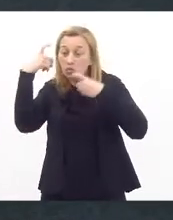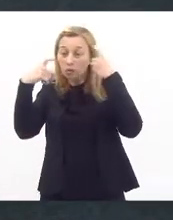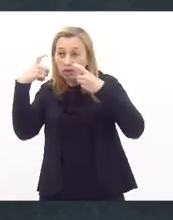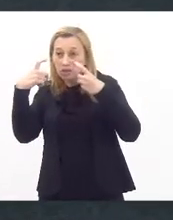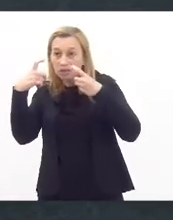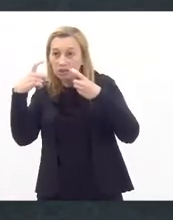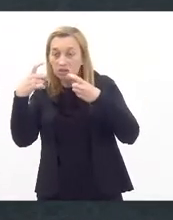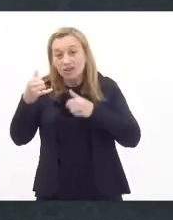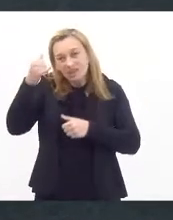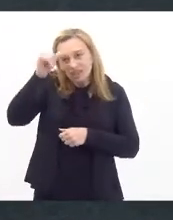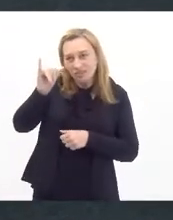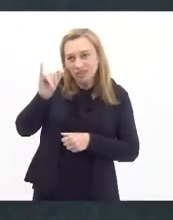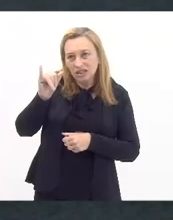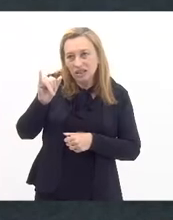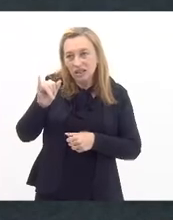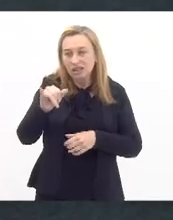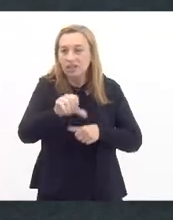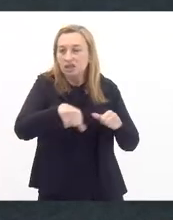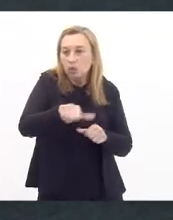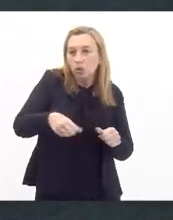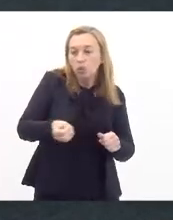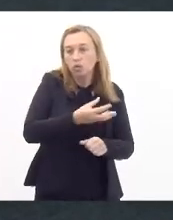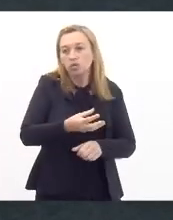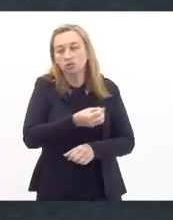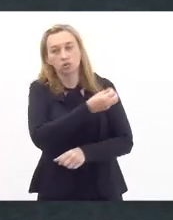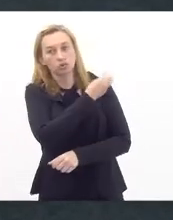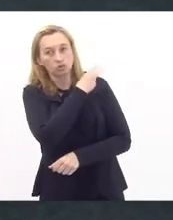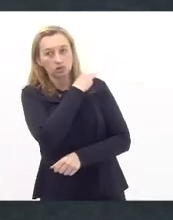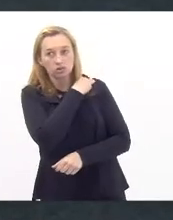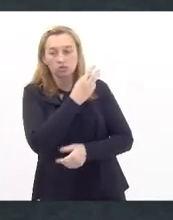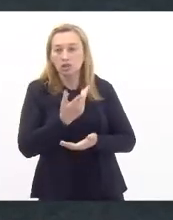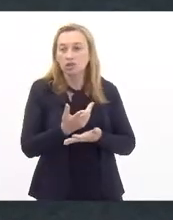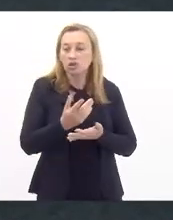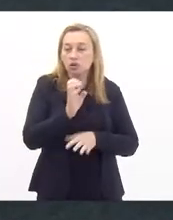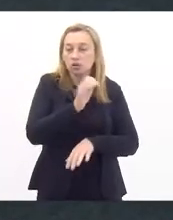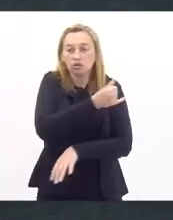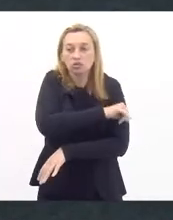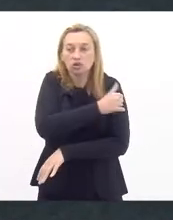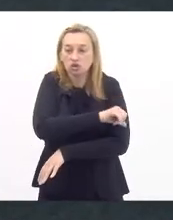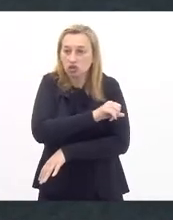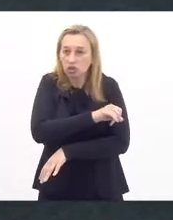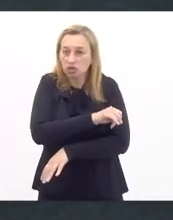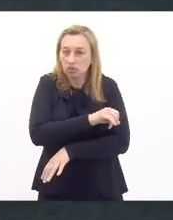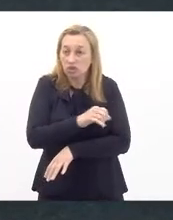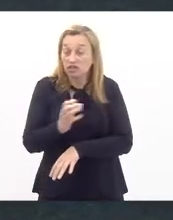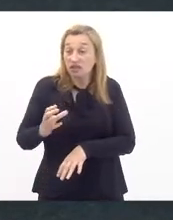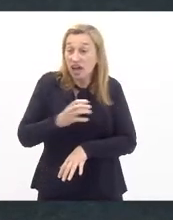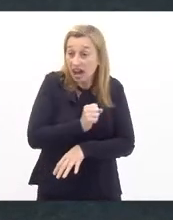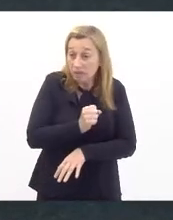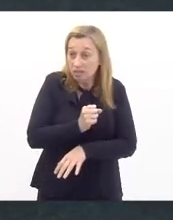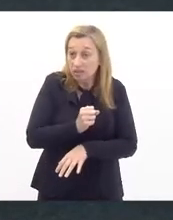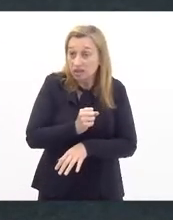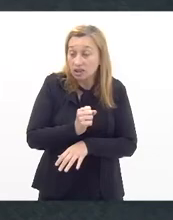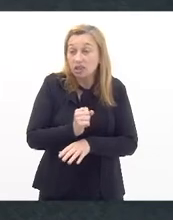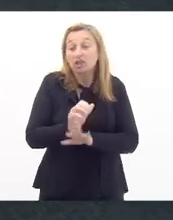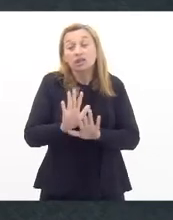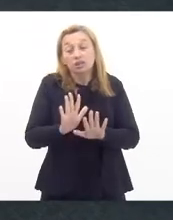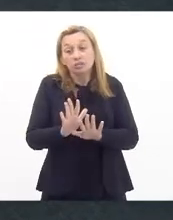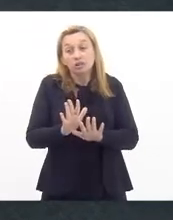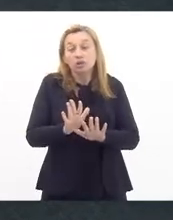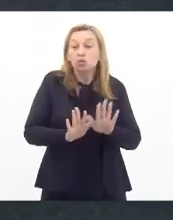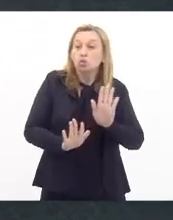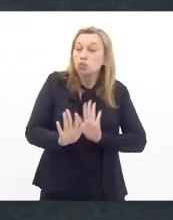e evitar que a reforma do ensino médio no Rio de Janeiro seja feita a toque de caixa e ao mesmo tempo